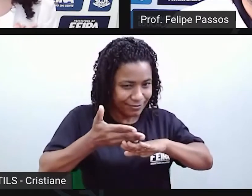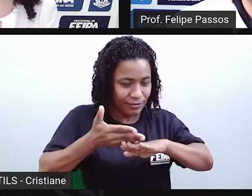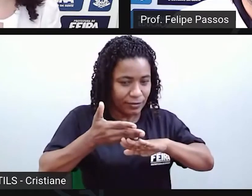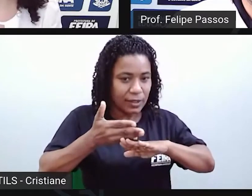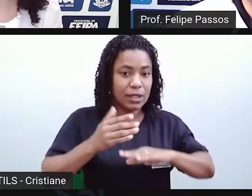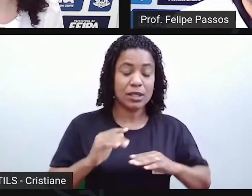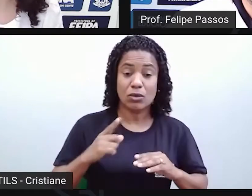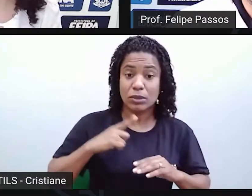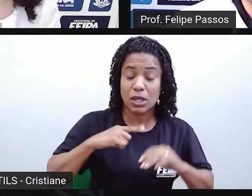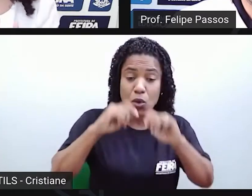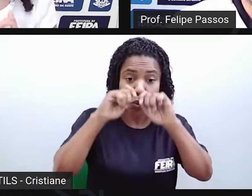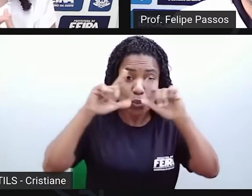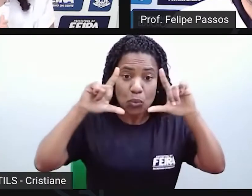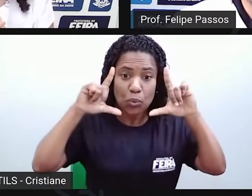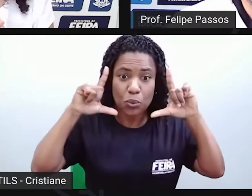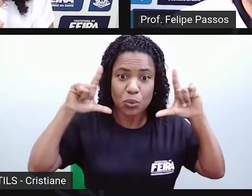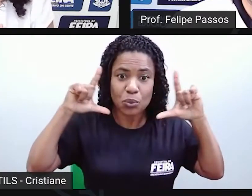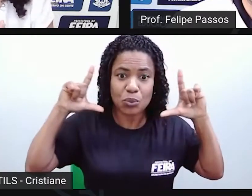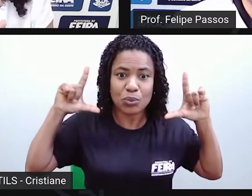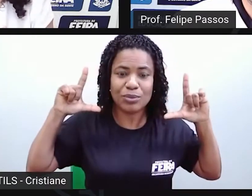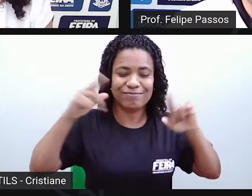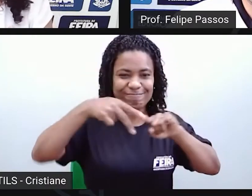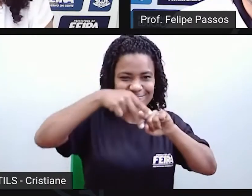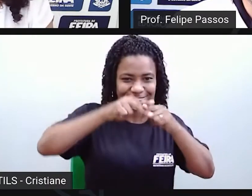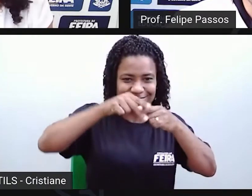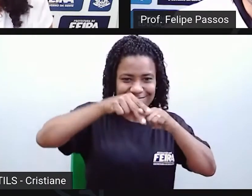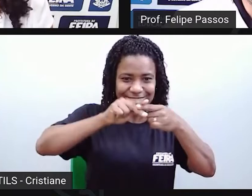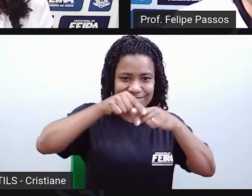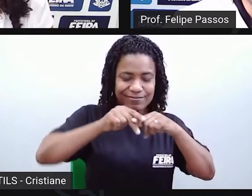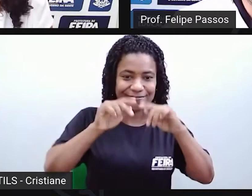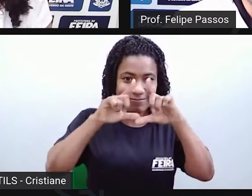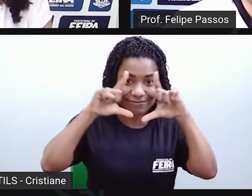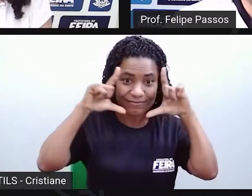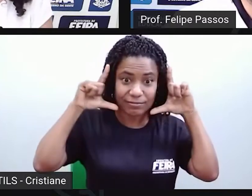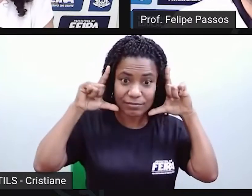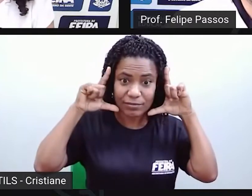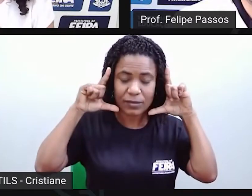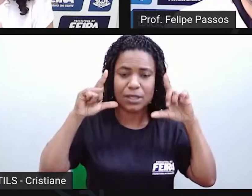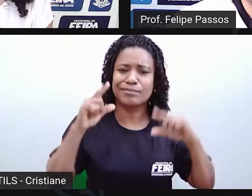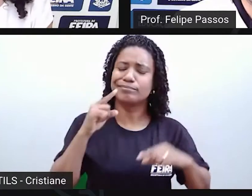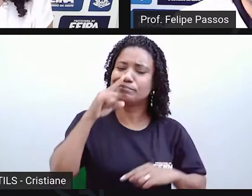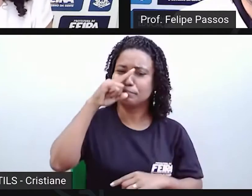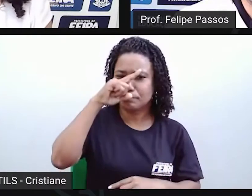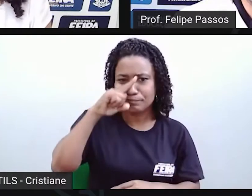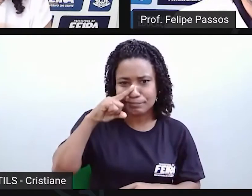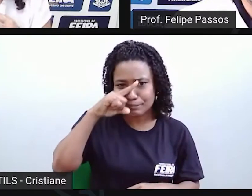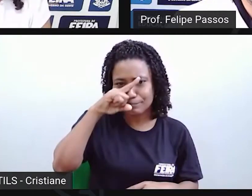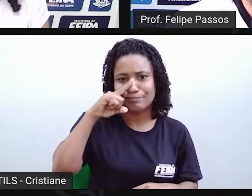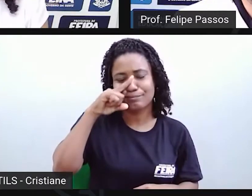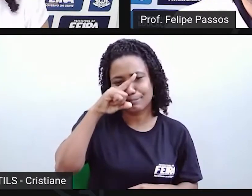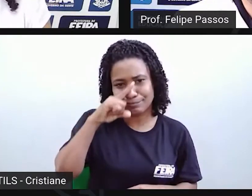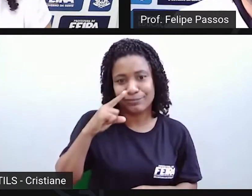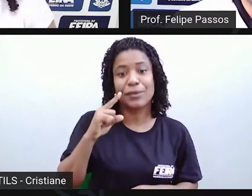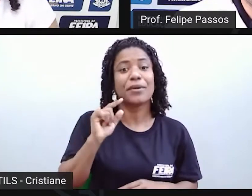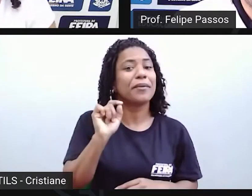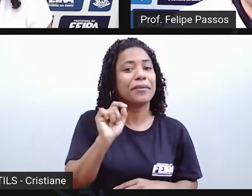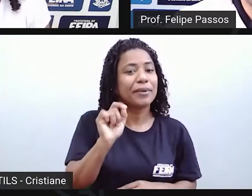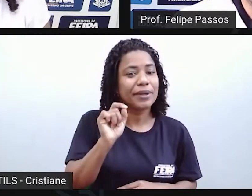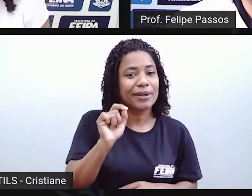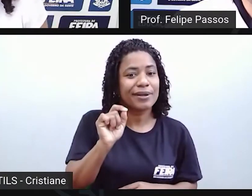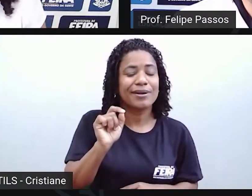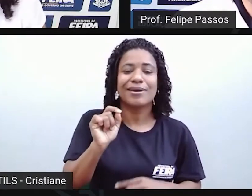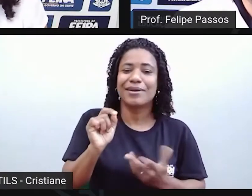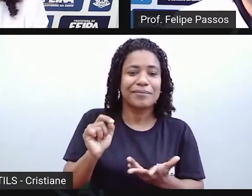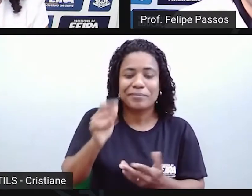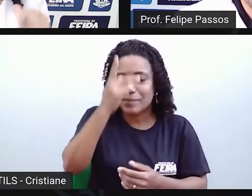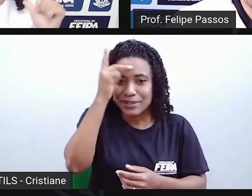recurso nas redes sociais, eles são perigosos porque a gente enxerga uma versão manipulada das imagens das